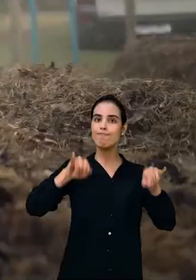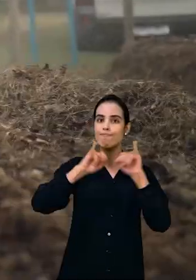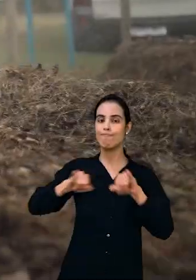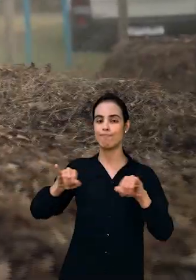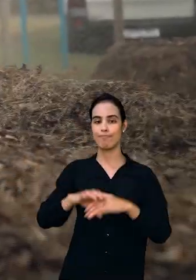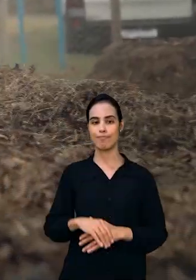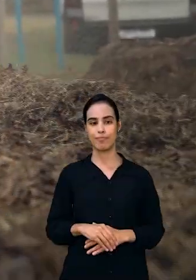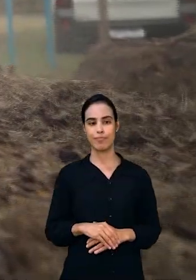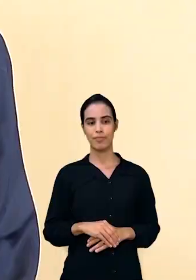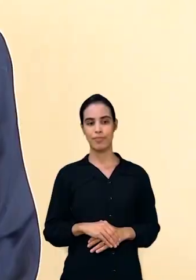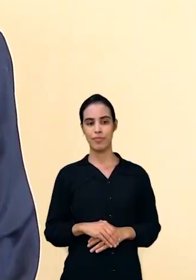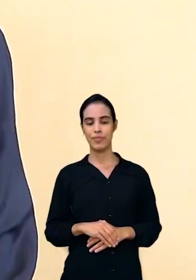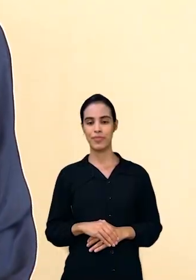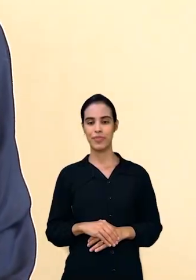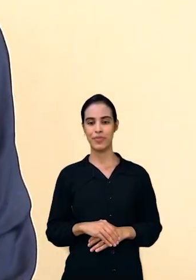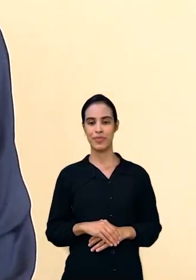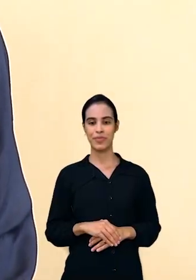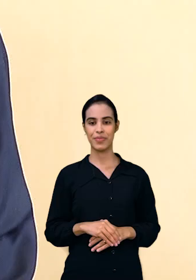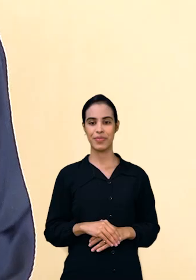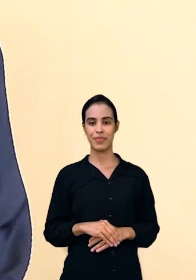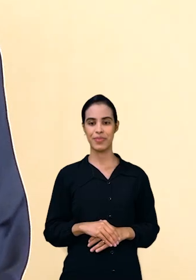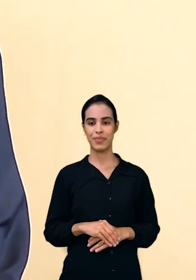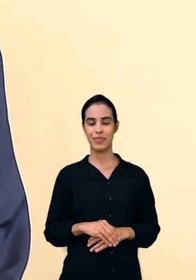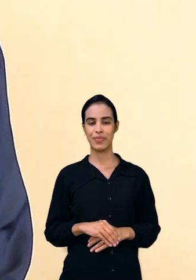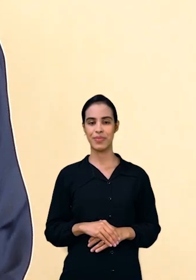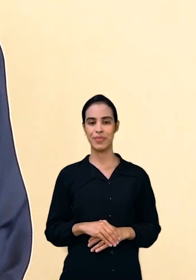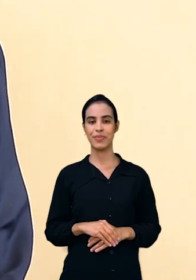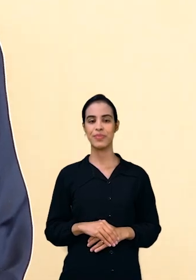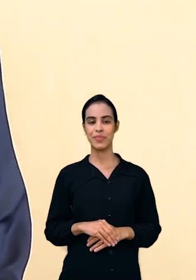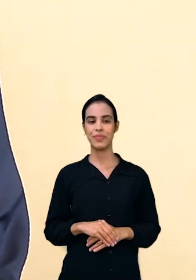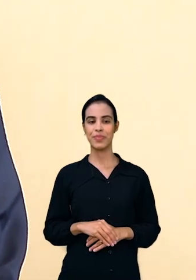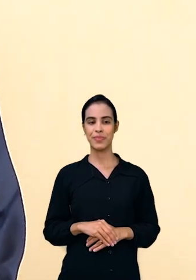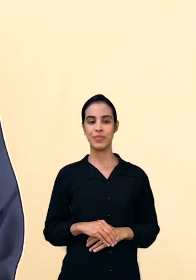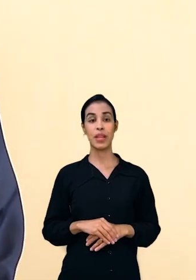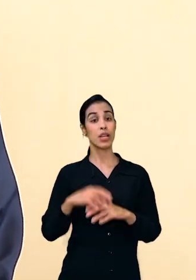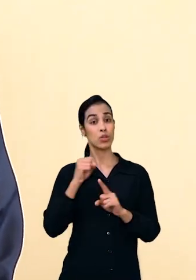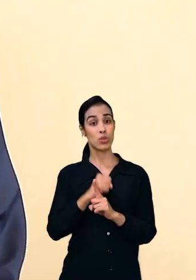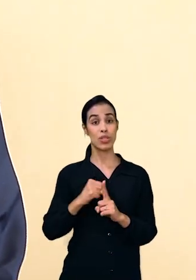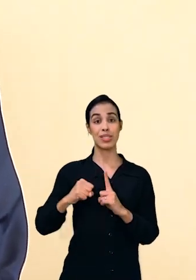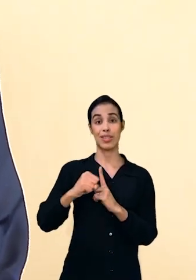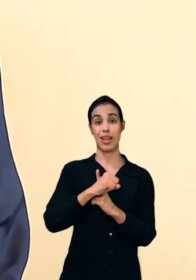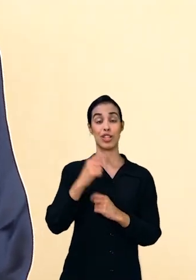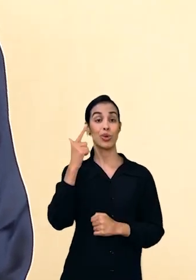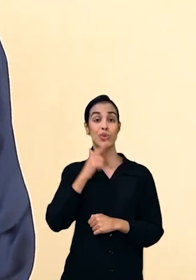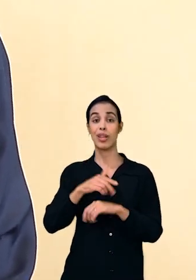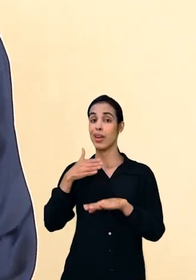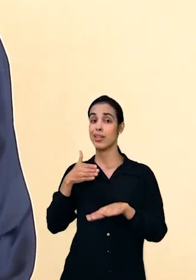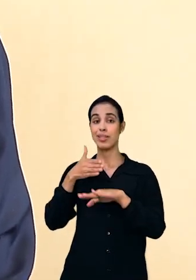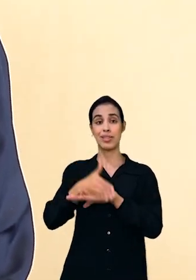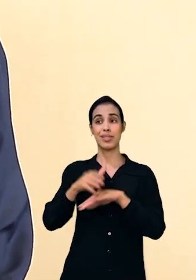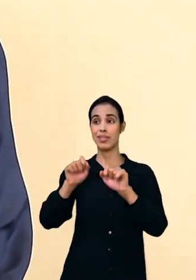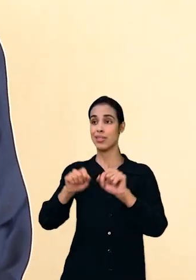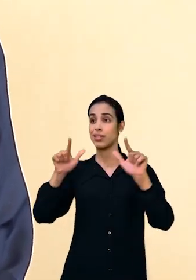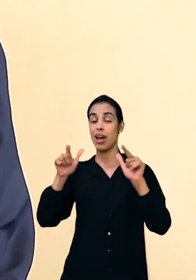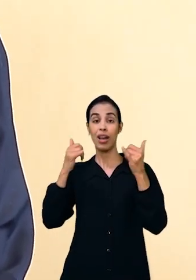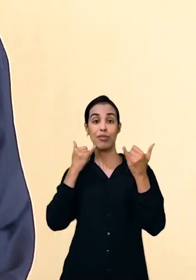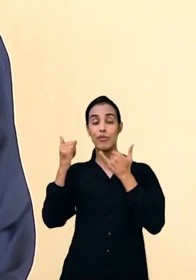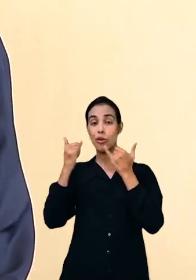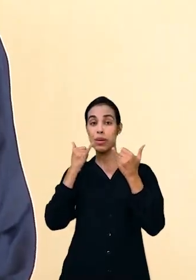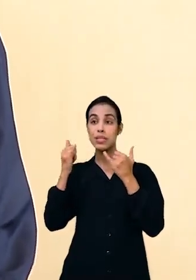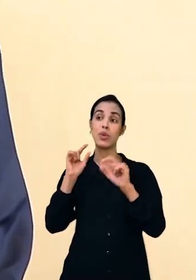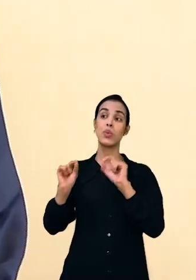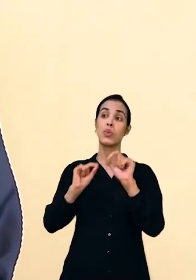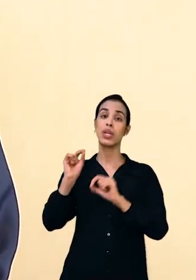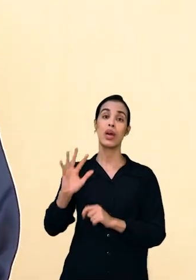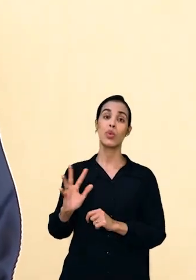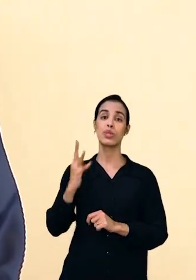direitos trabalhistas. É dar à sociedade, mediante um canal importante, a